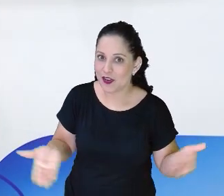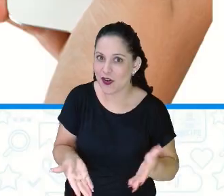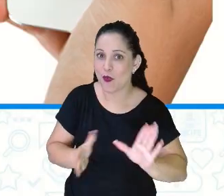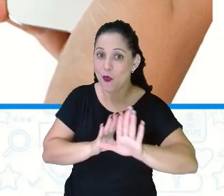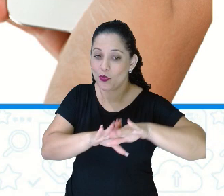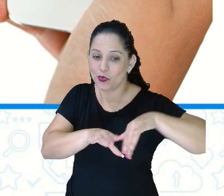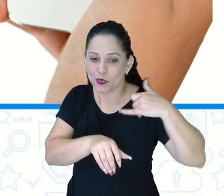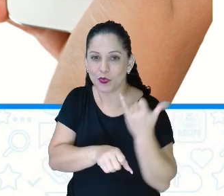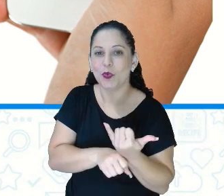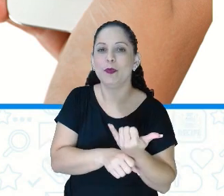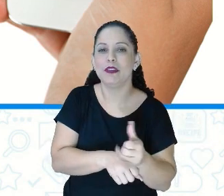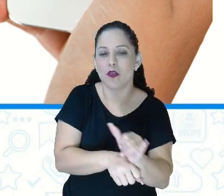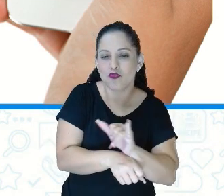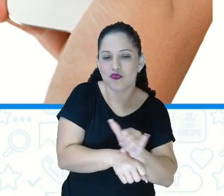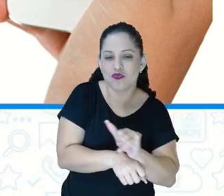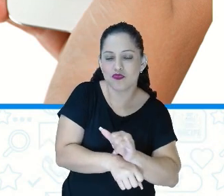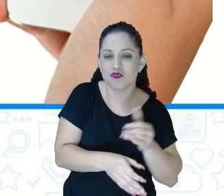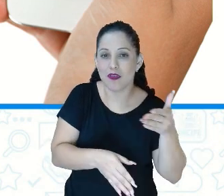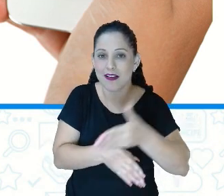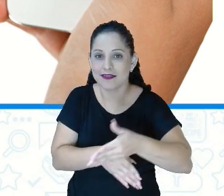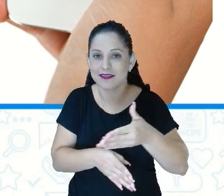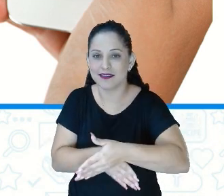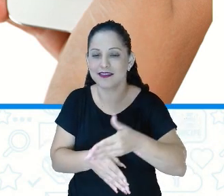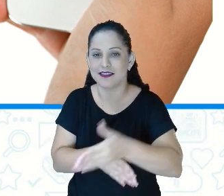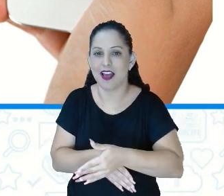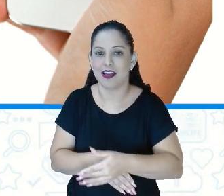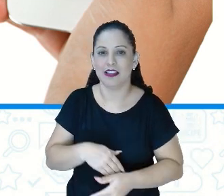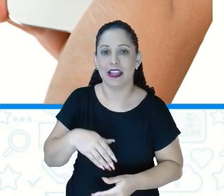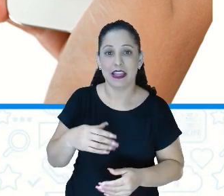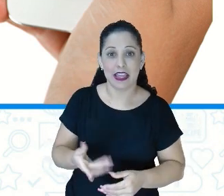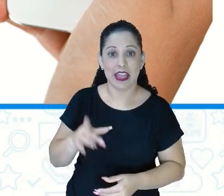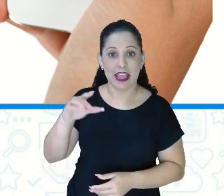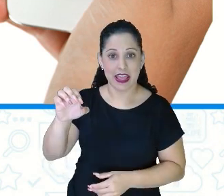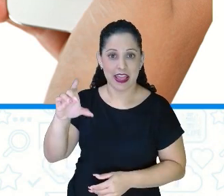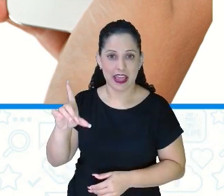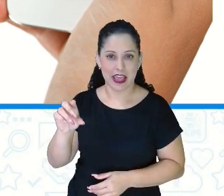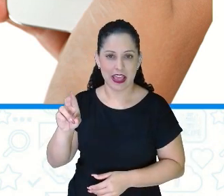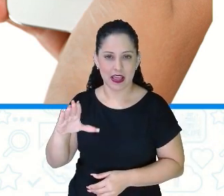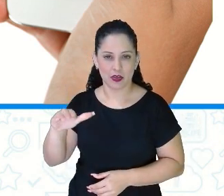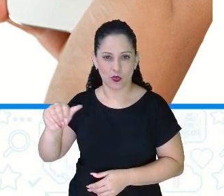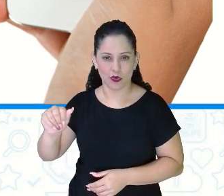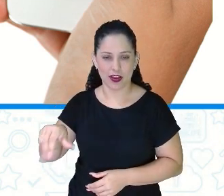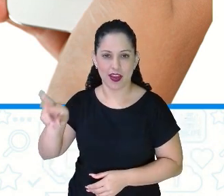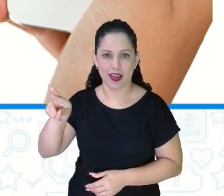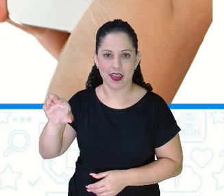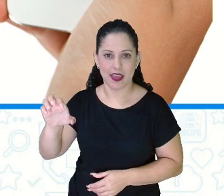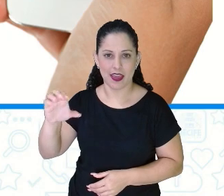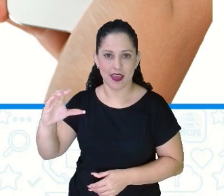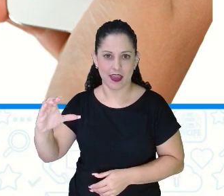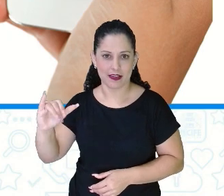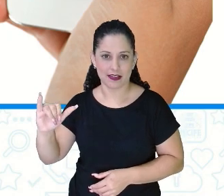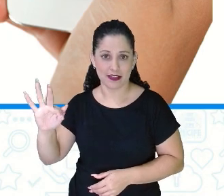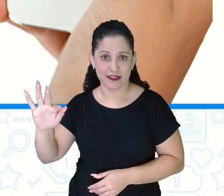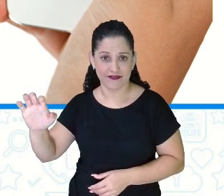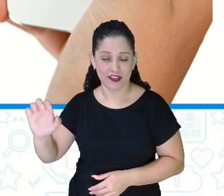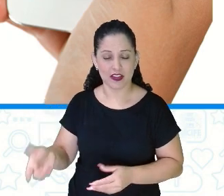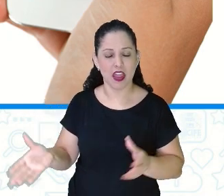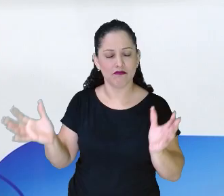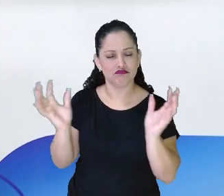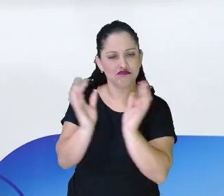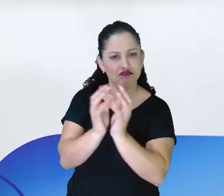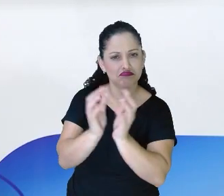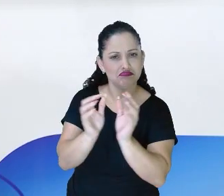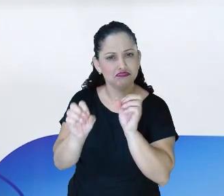YouTube e acessa o canal Educa Recife. Lá você pode acessar as diversas aulas